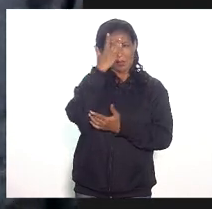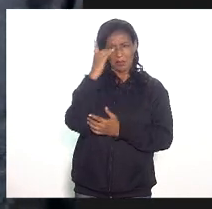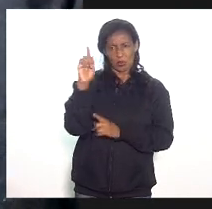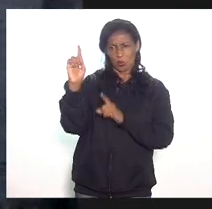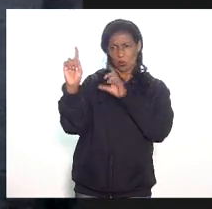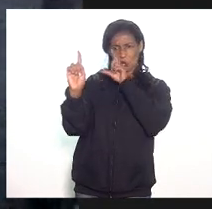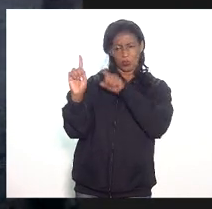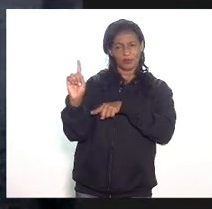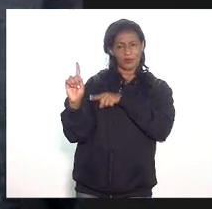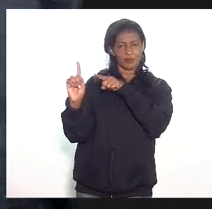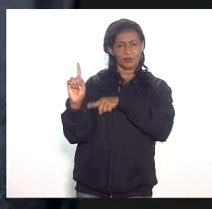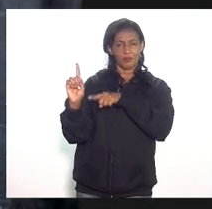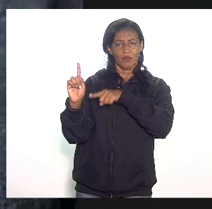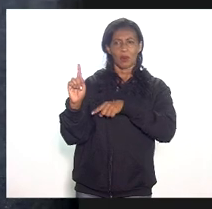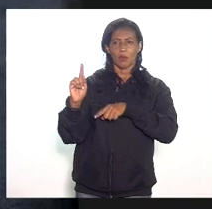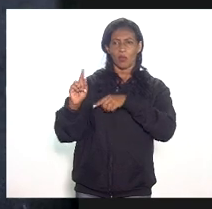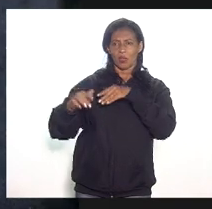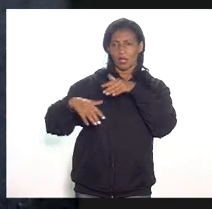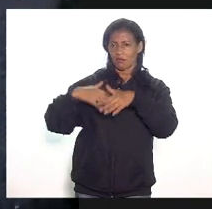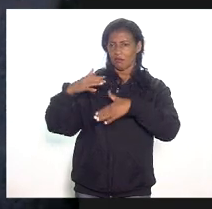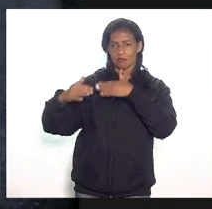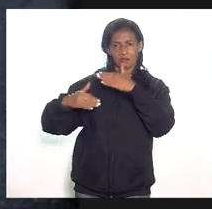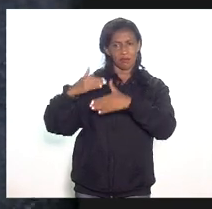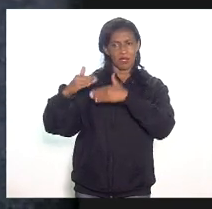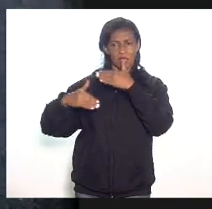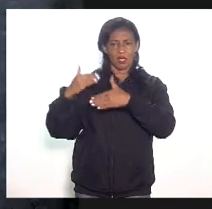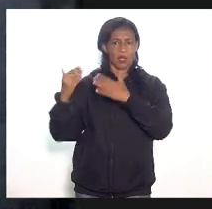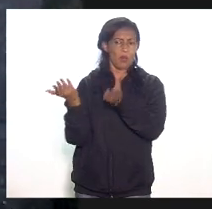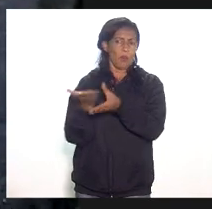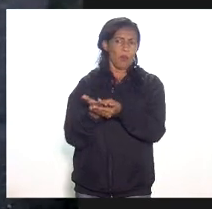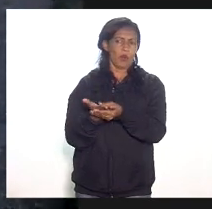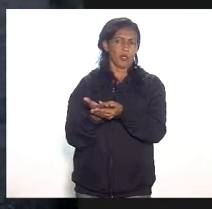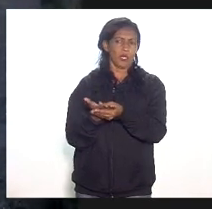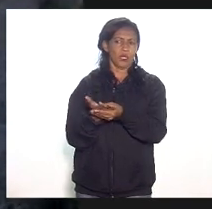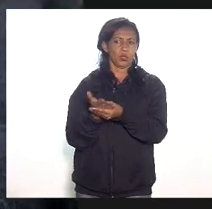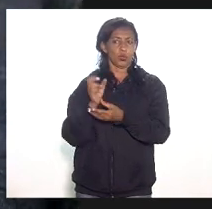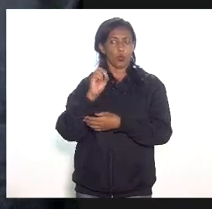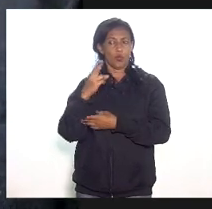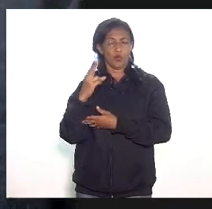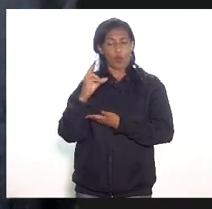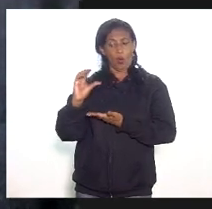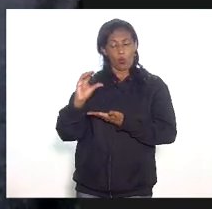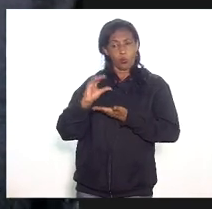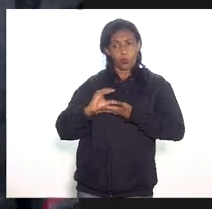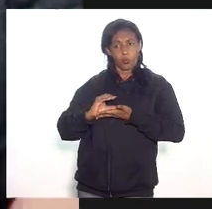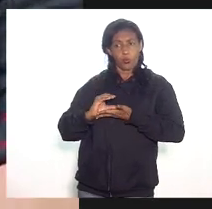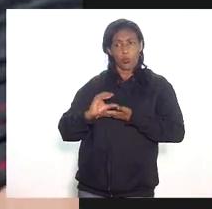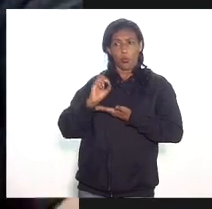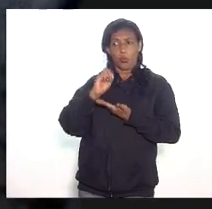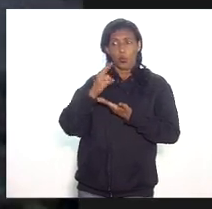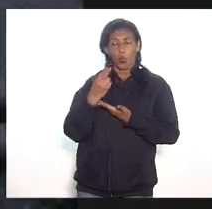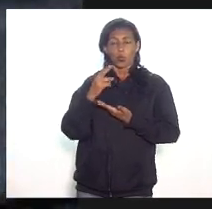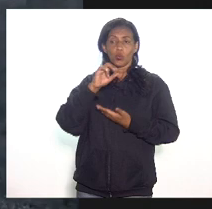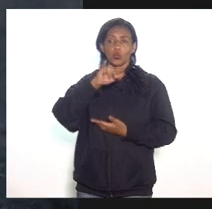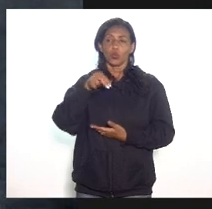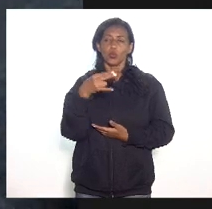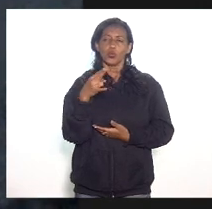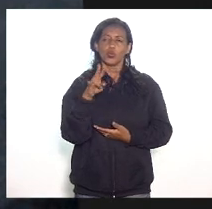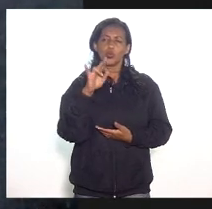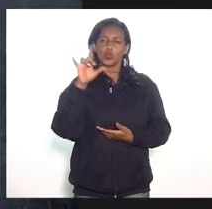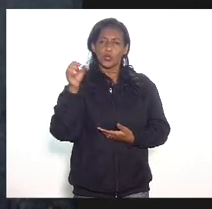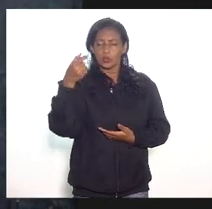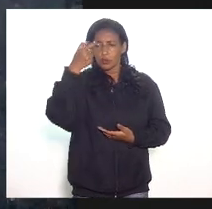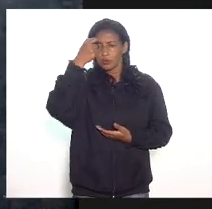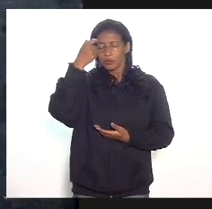deixar de movimentar incidente processual ou eventual recurso. Ou seja, o juízo poderá aplicar a